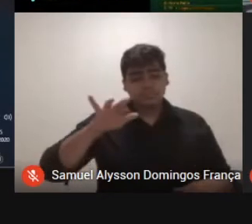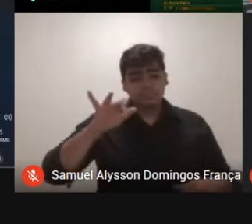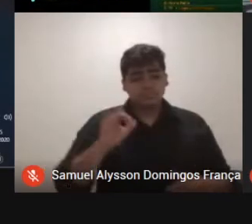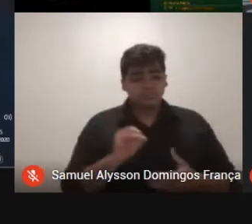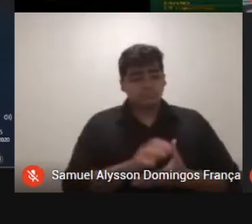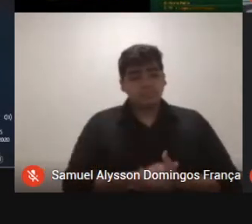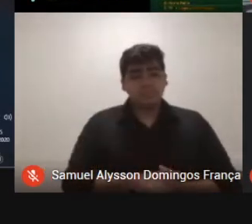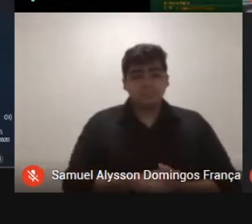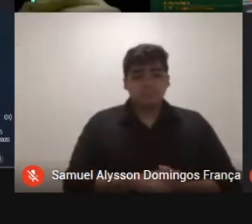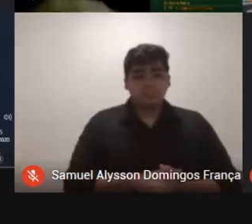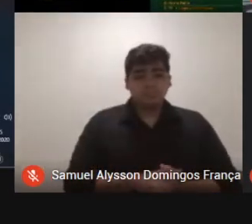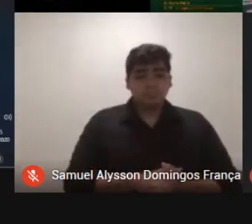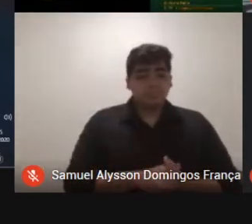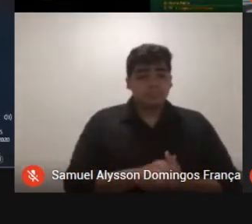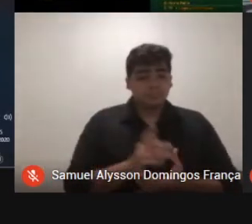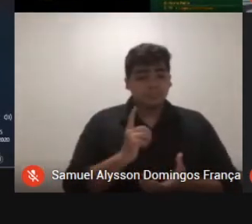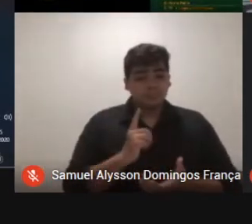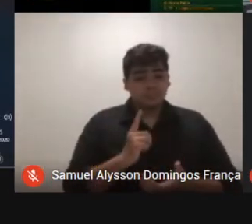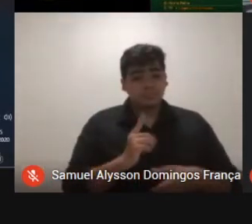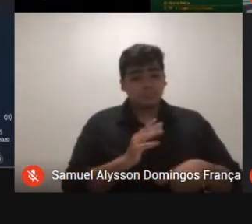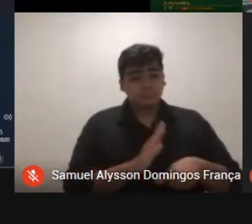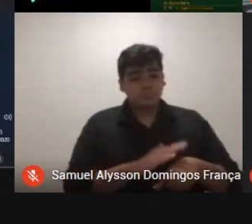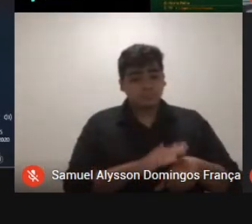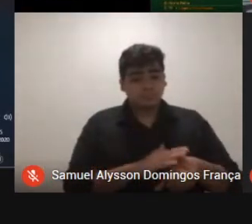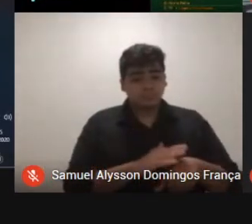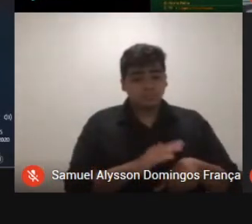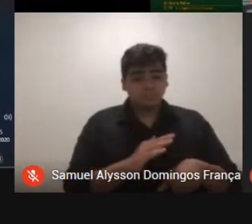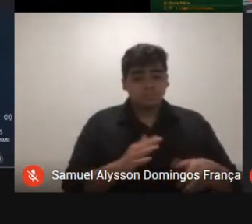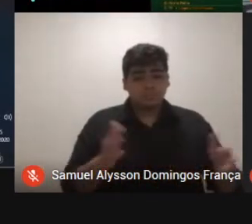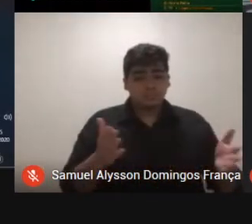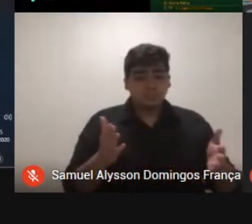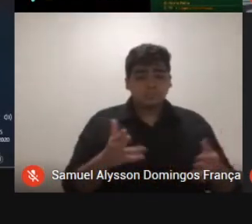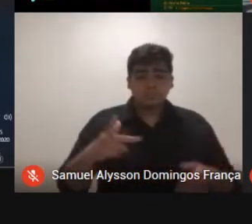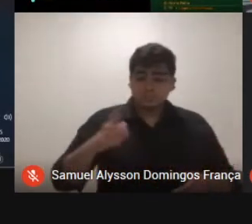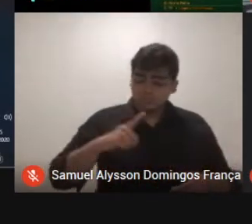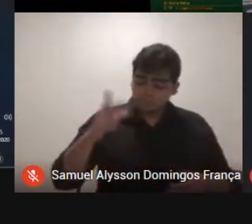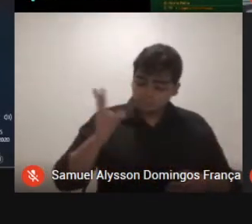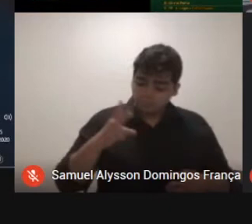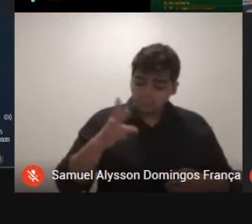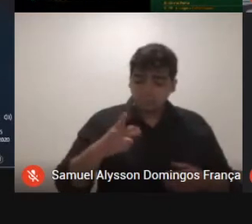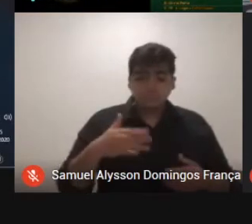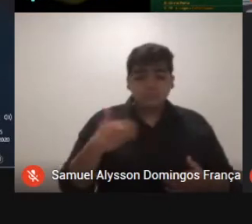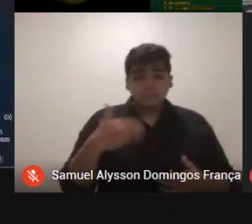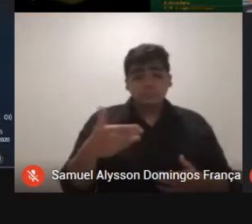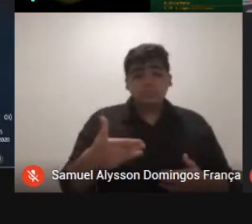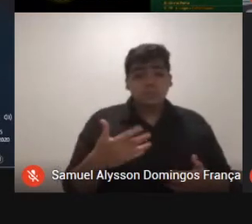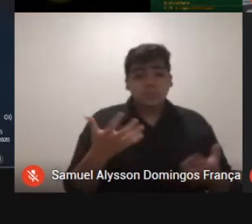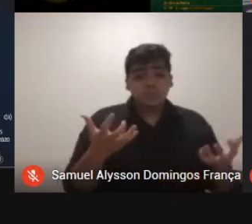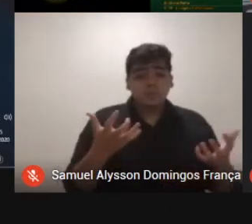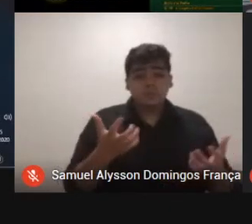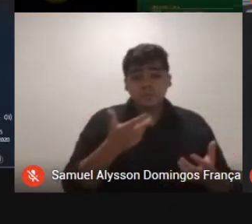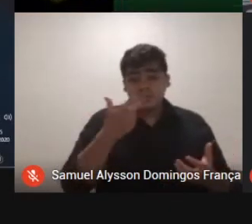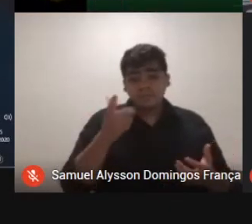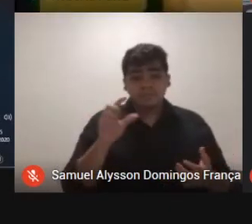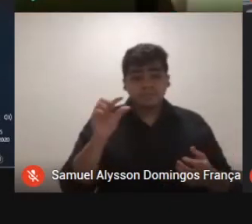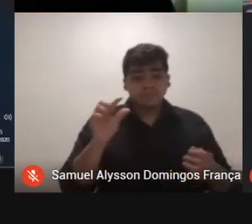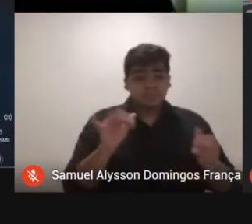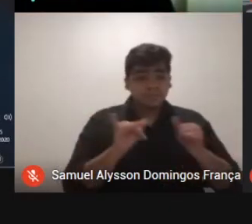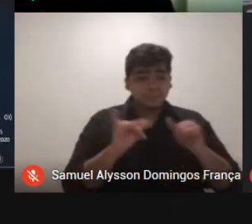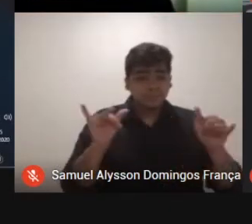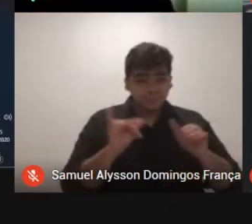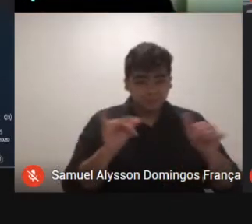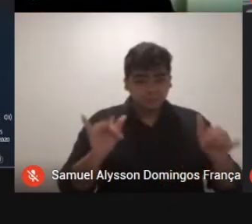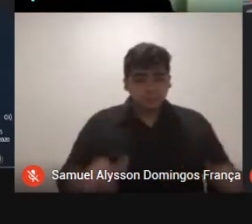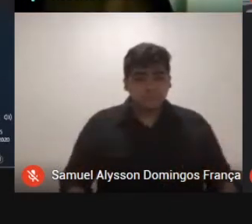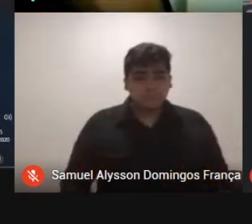aqui agora com relação à continuação desse processo, porque eu quero falar um pouquinho da divulgação do parque. Então, a gente